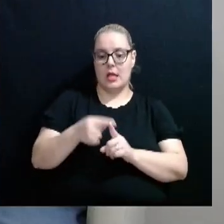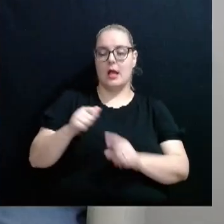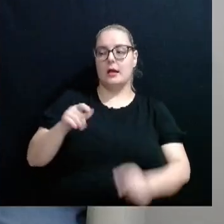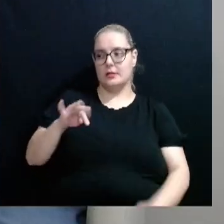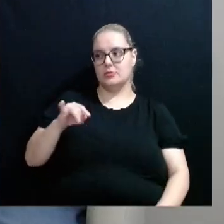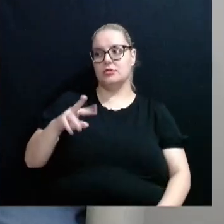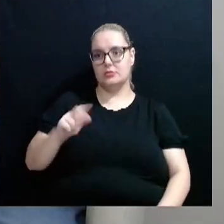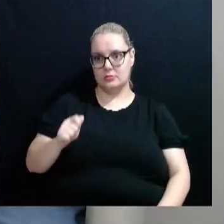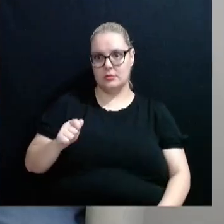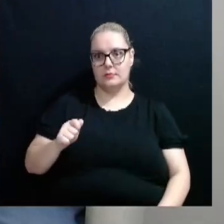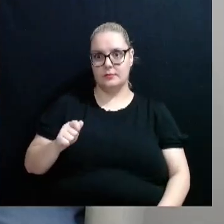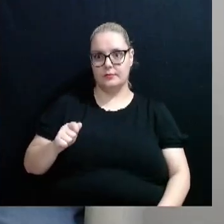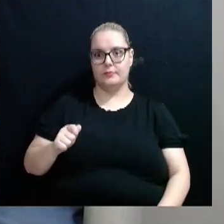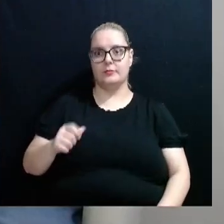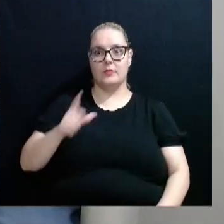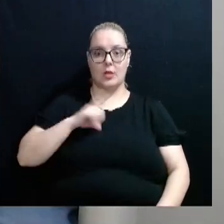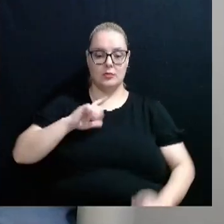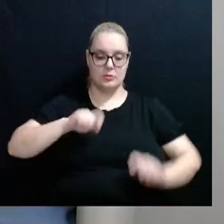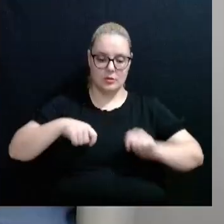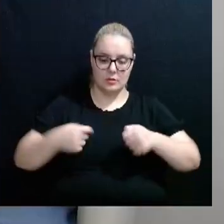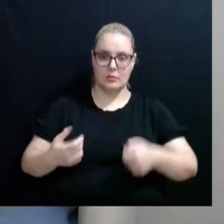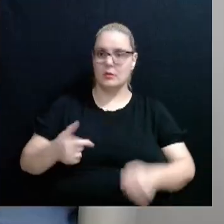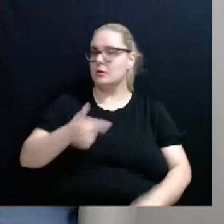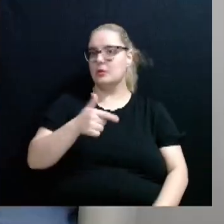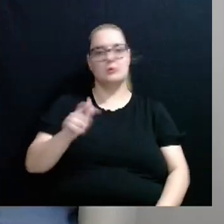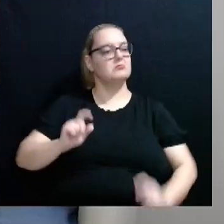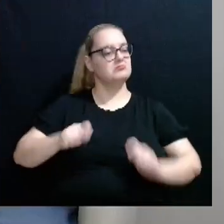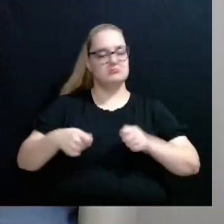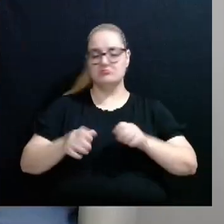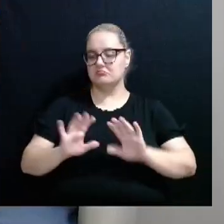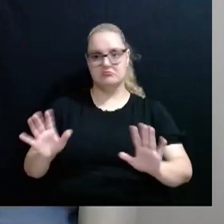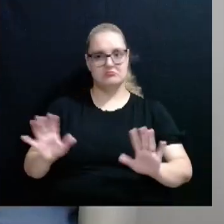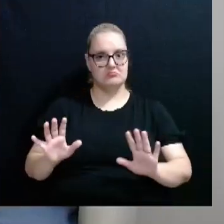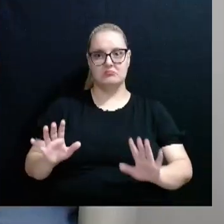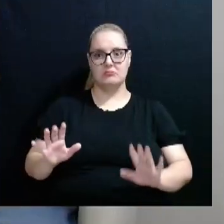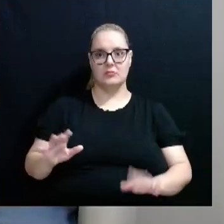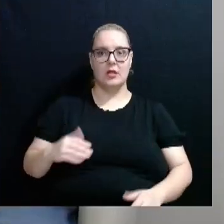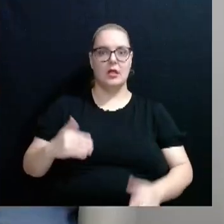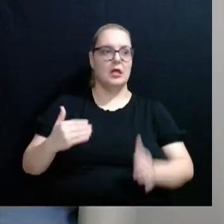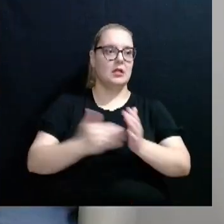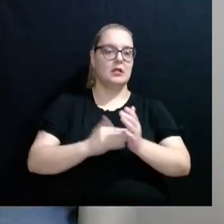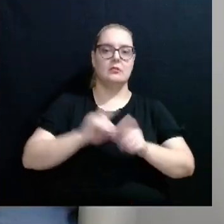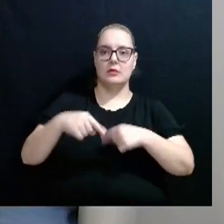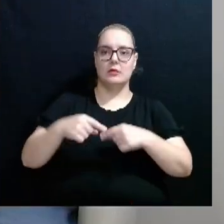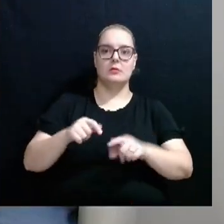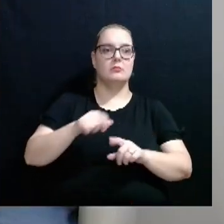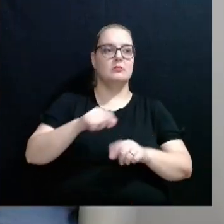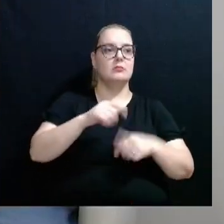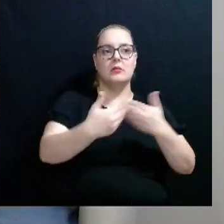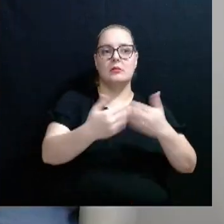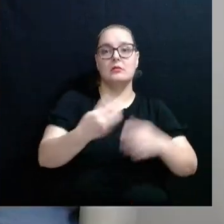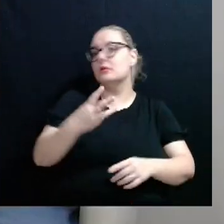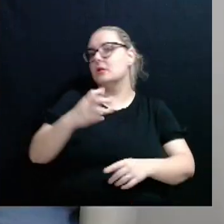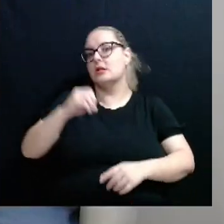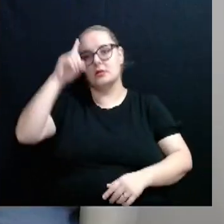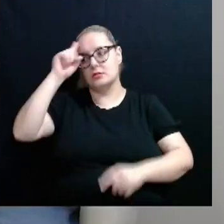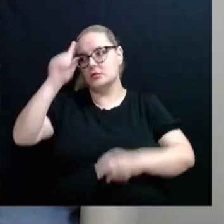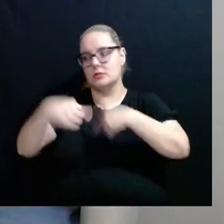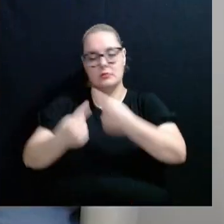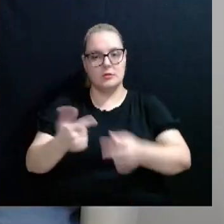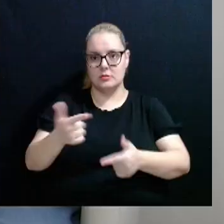com sintomas. Eu não estando com sintomas, mesmo que ela venha acontecer pouco tempo depois, não tem problema. Tá certo,